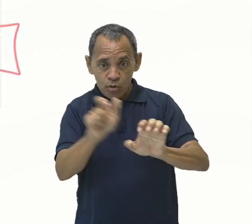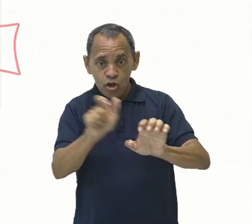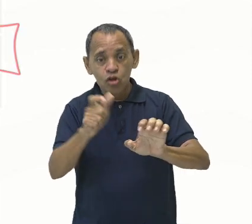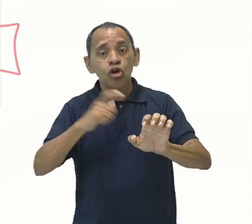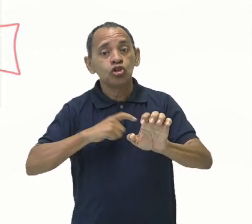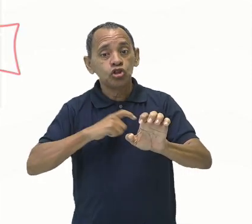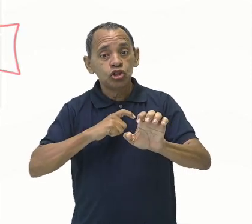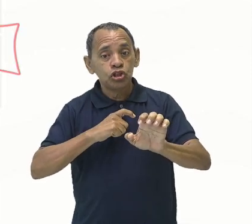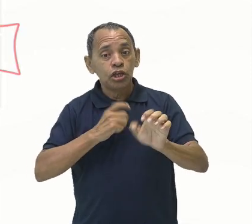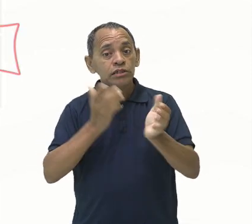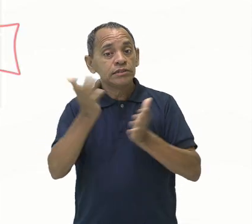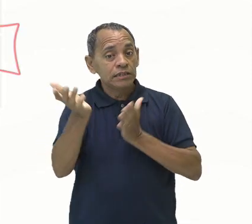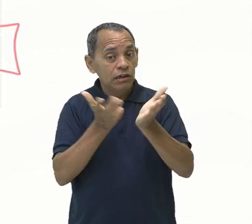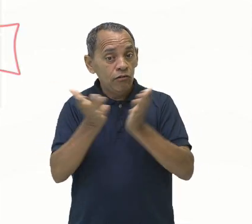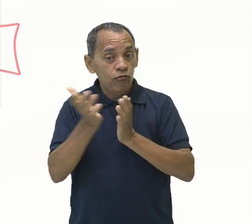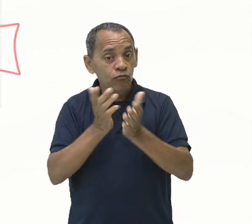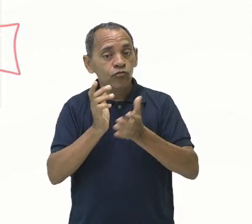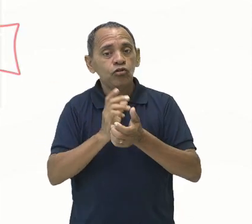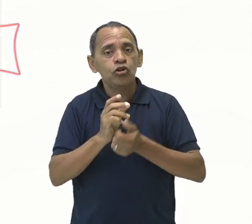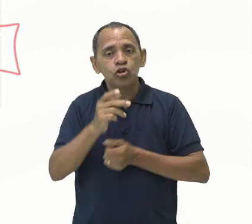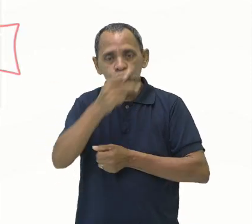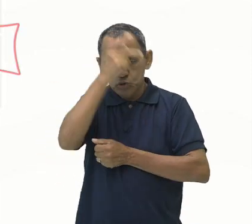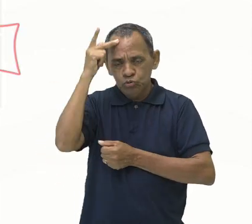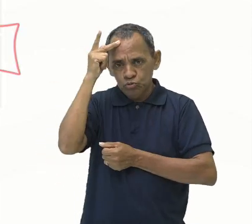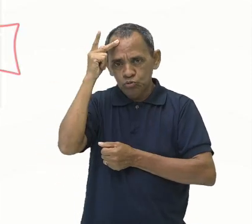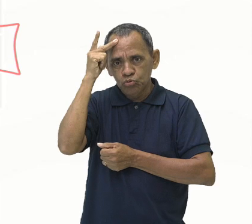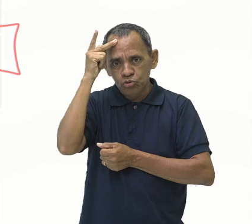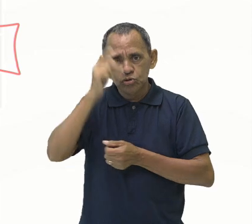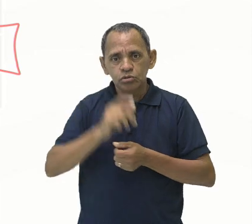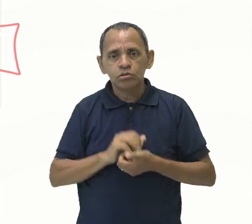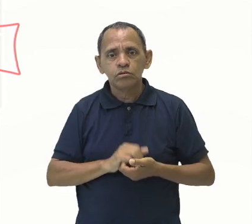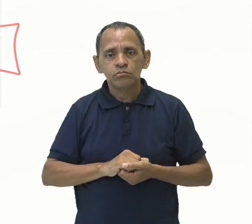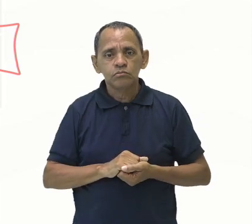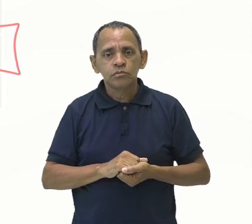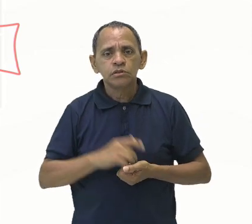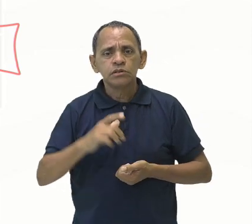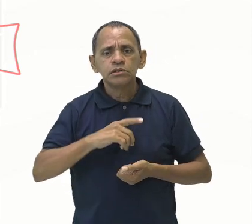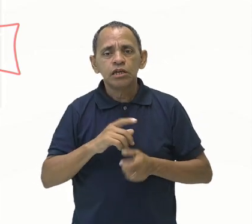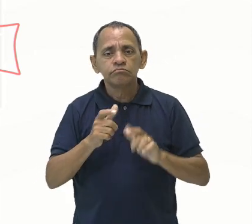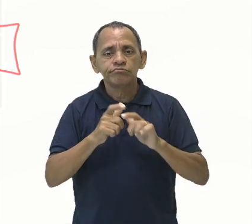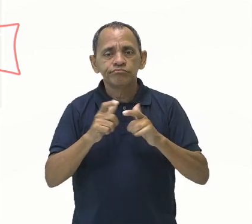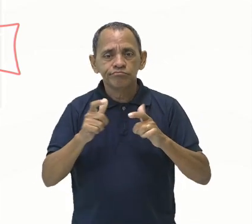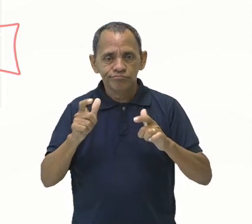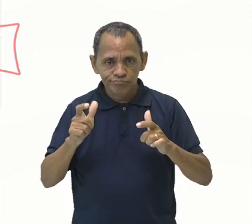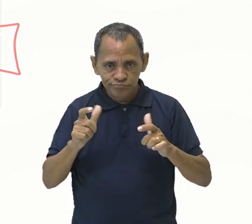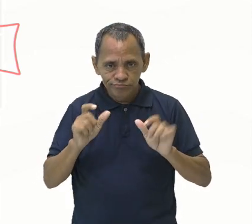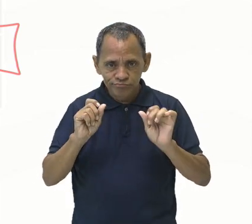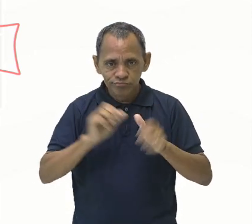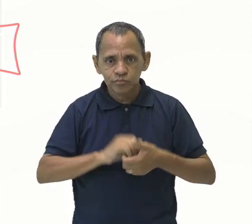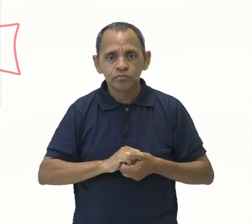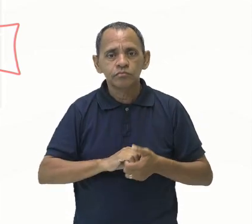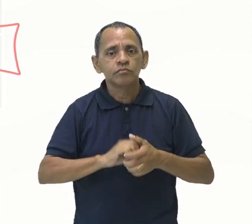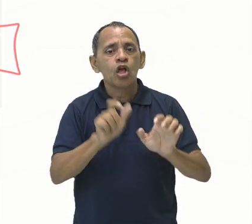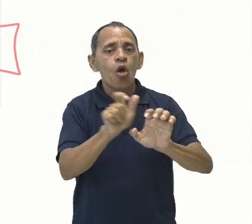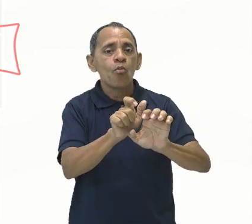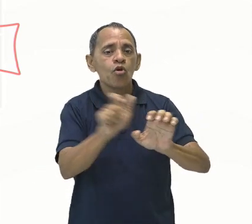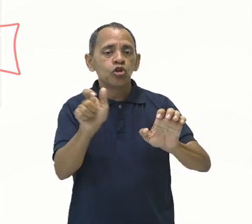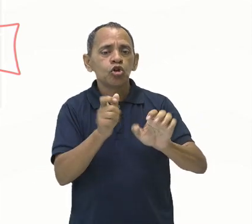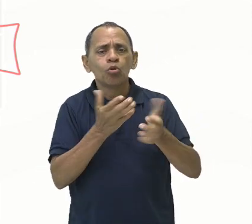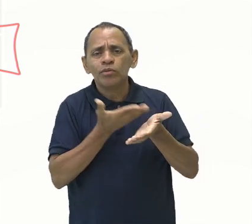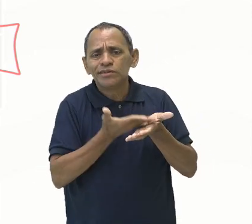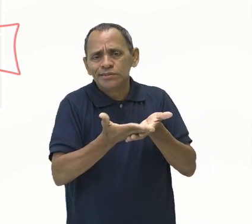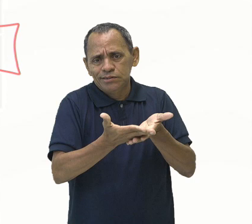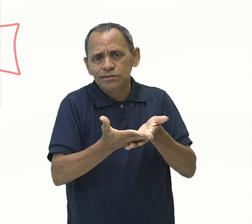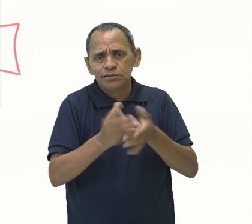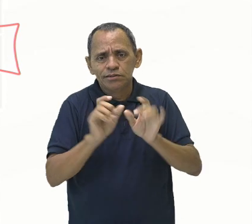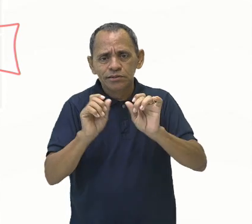serviços para o consumidor, os exemplos que a gente viu aqui já, né? A gente tem a grande maioria de empreendedores iniciais, ou seja,